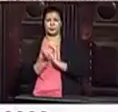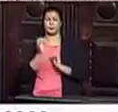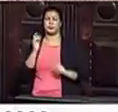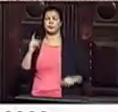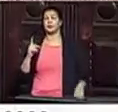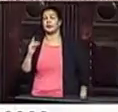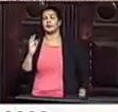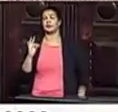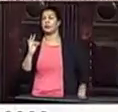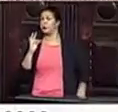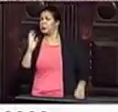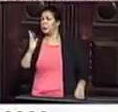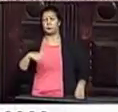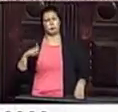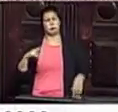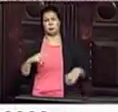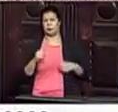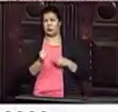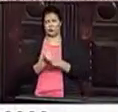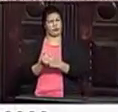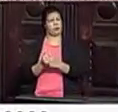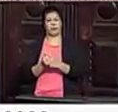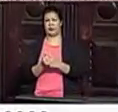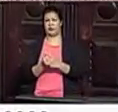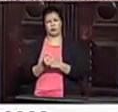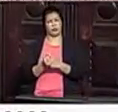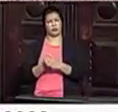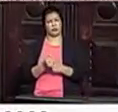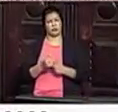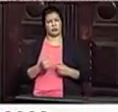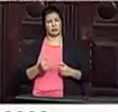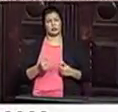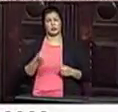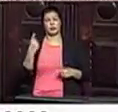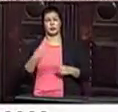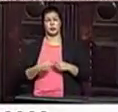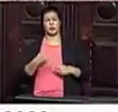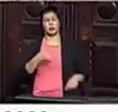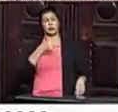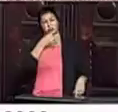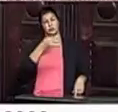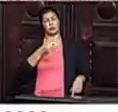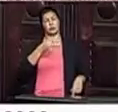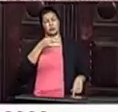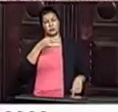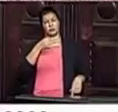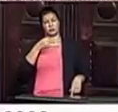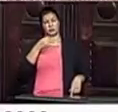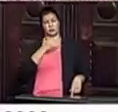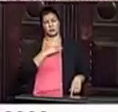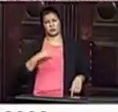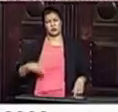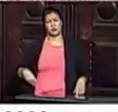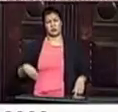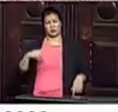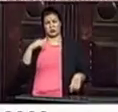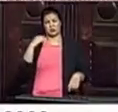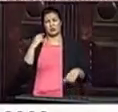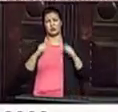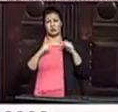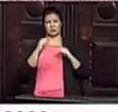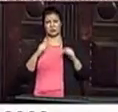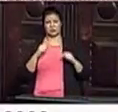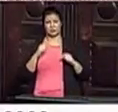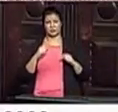fechada. Era voz minoritária, porque acho que o argumento de que a votação em lista fechada